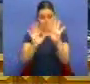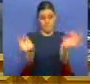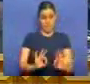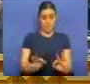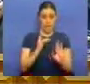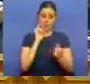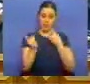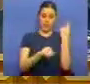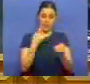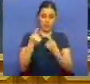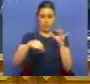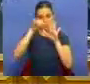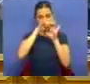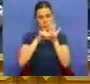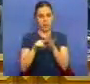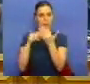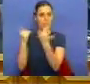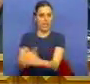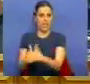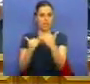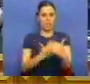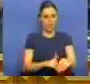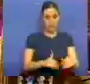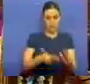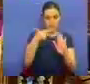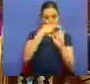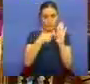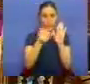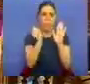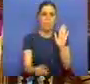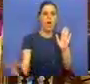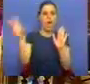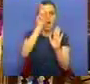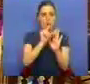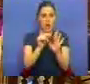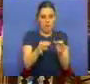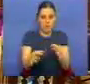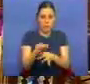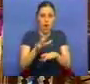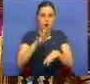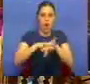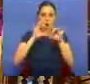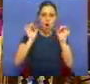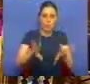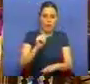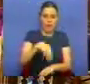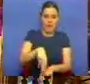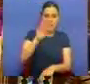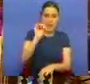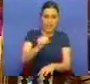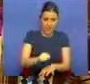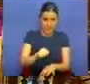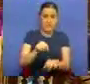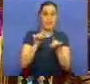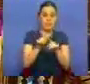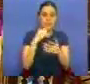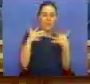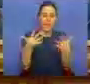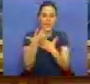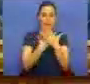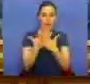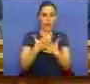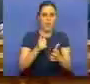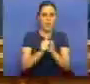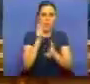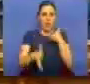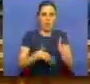para rever os critérios restritivos de introdução de novas moléculas nos hospitais públicos do SNS, esse sim o grande negócio da